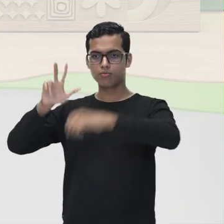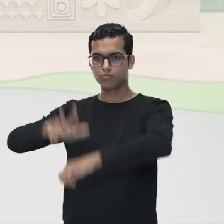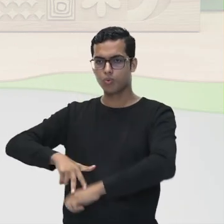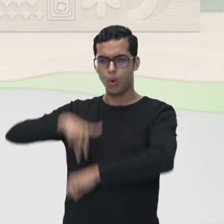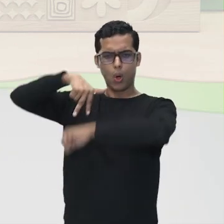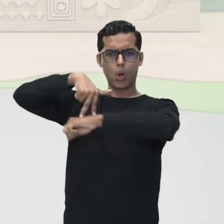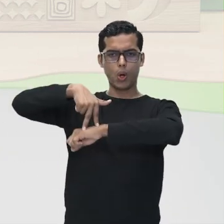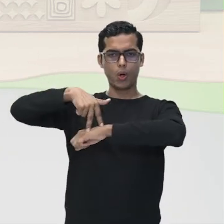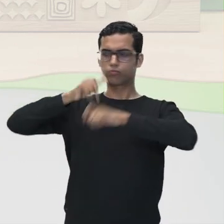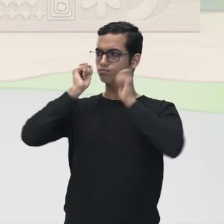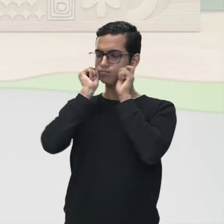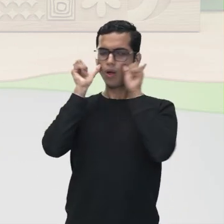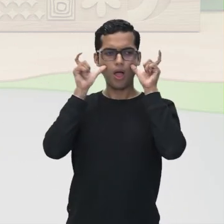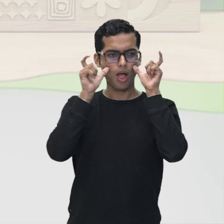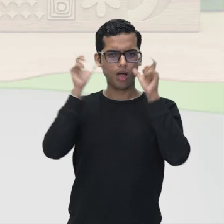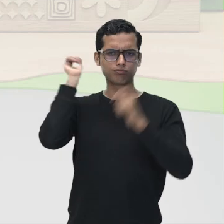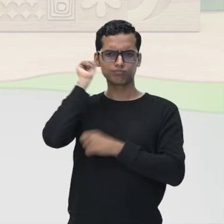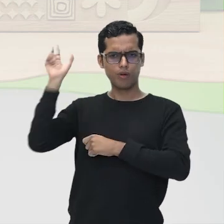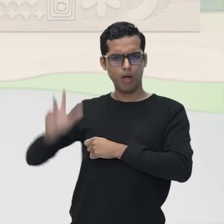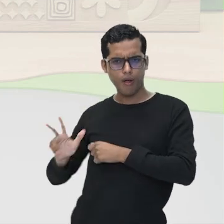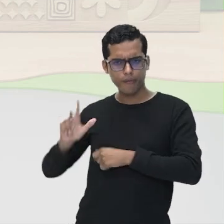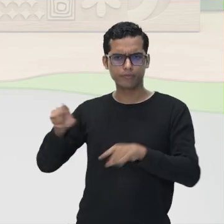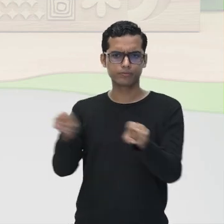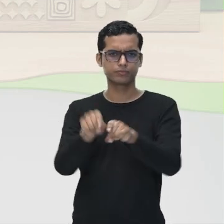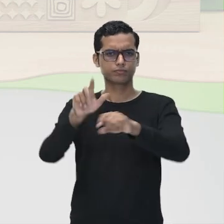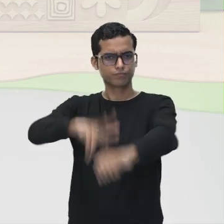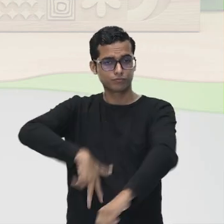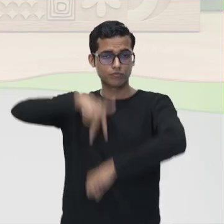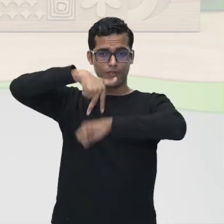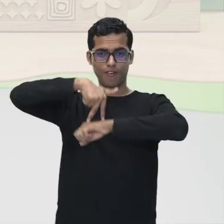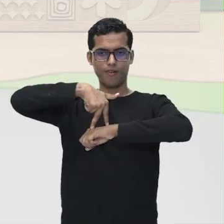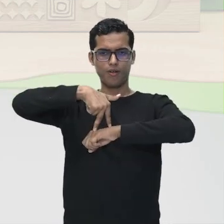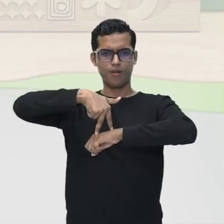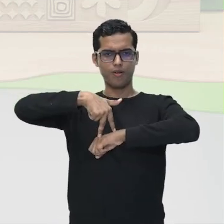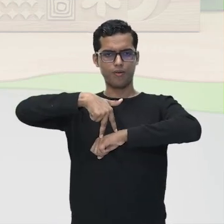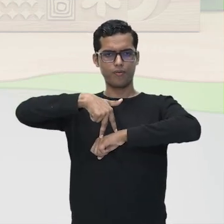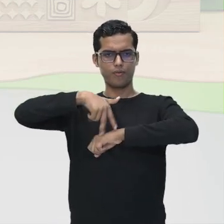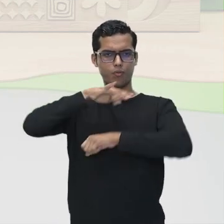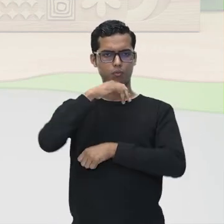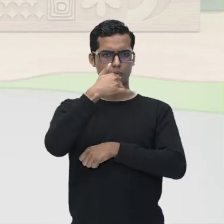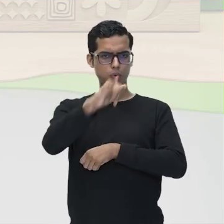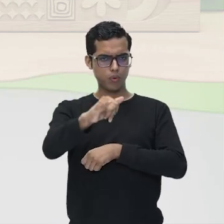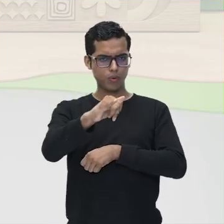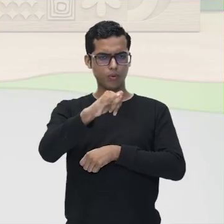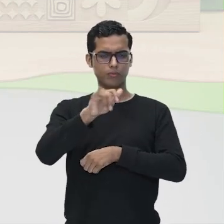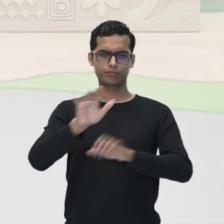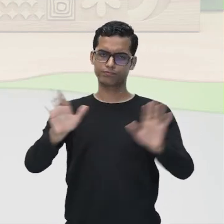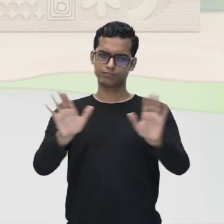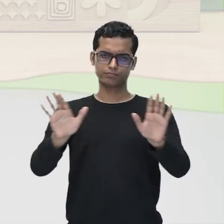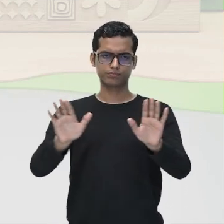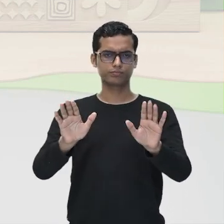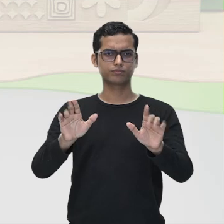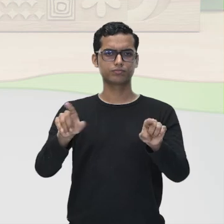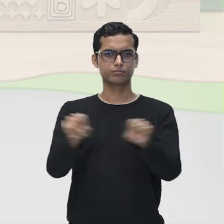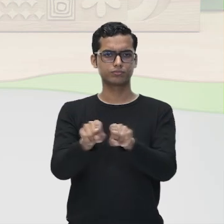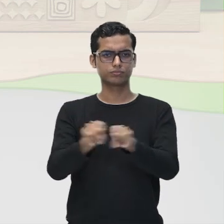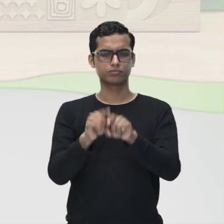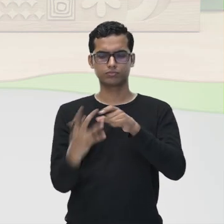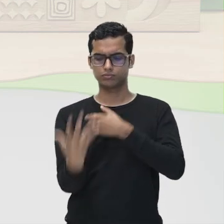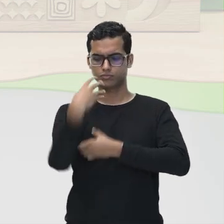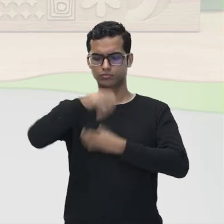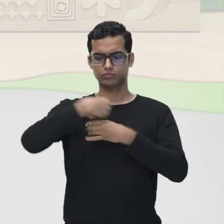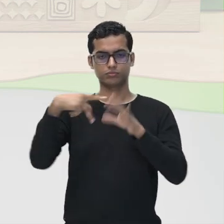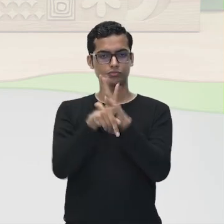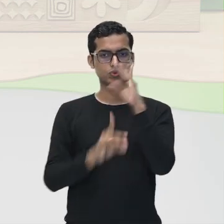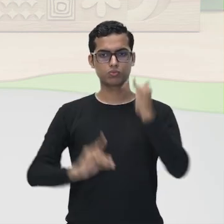fica desperto. Você acha que é só porque você está ali com alguma atividade? Não, há uma ação hormonal no